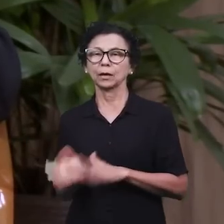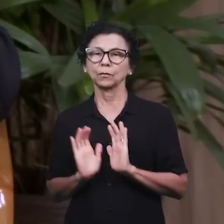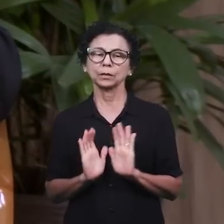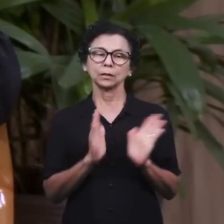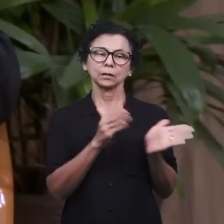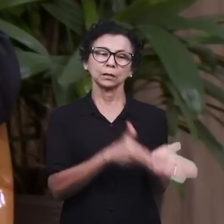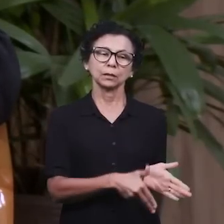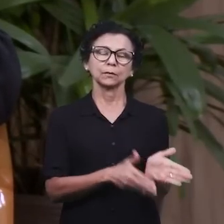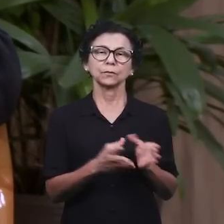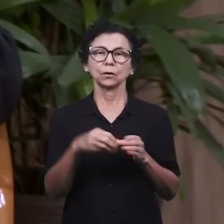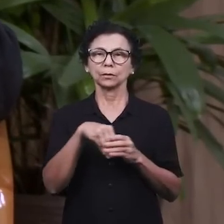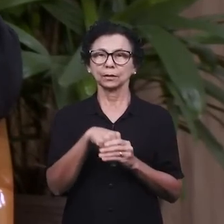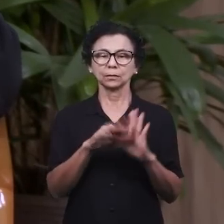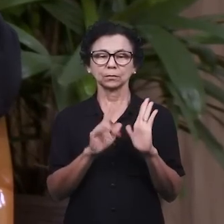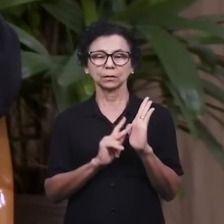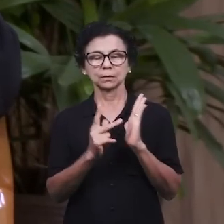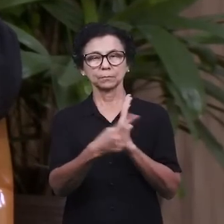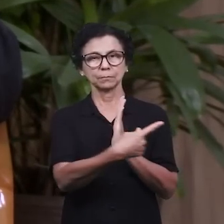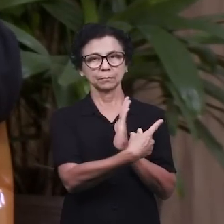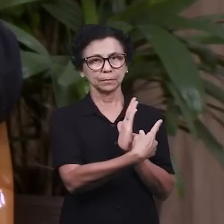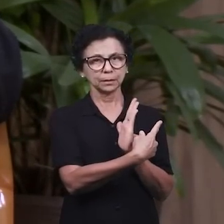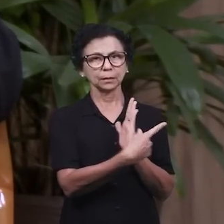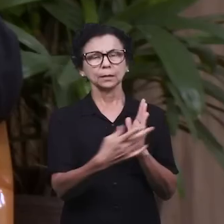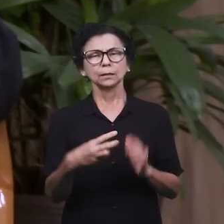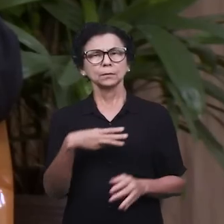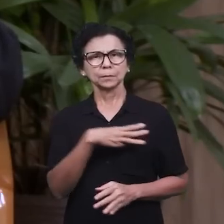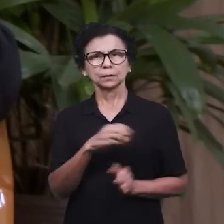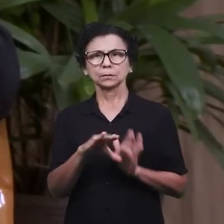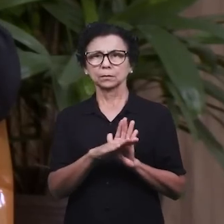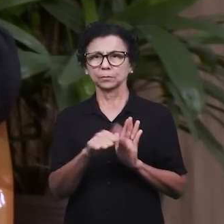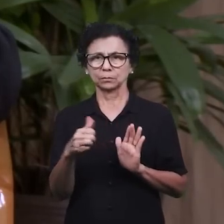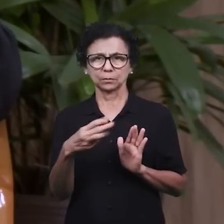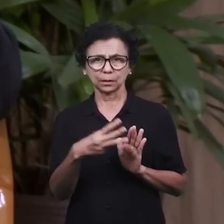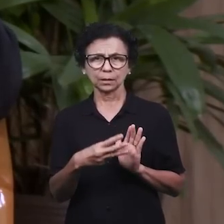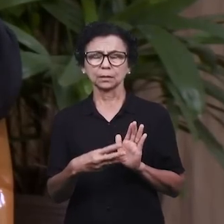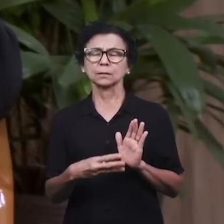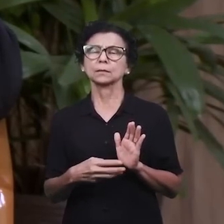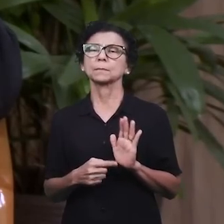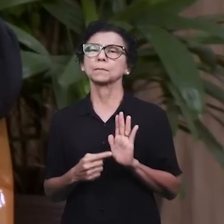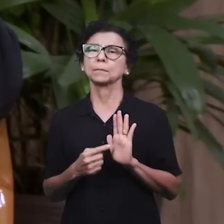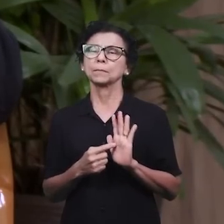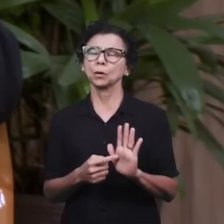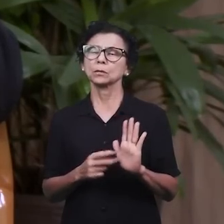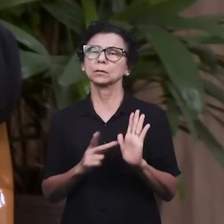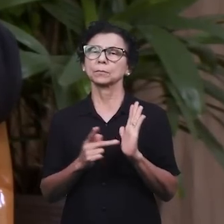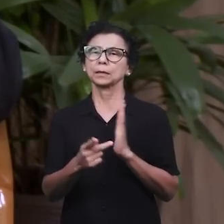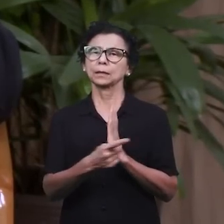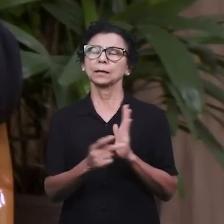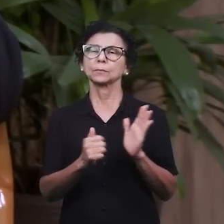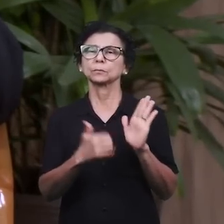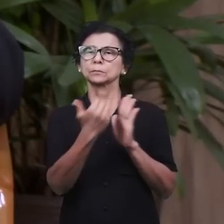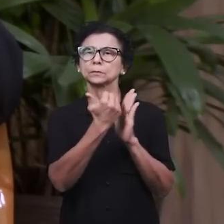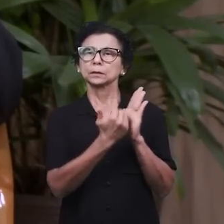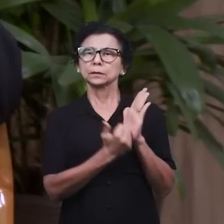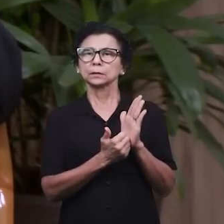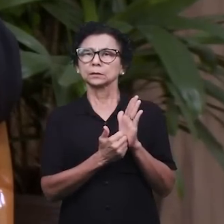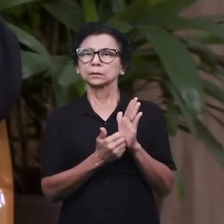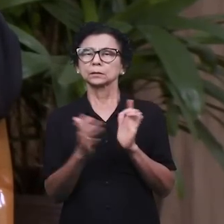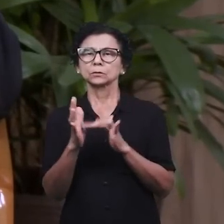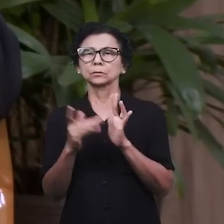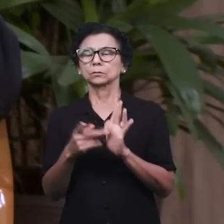nós vamos nos aprofundar nas 7 parábolas e na identificação da igreja fiel e da